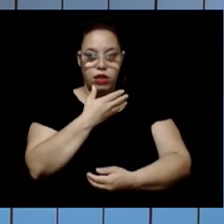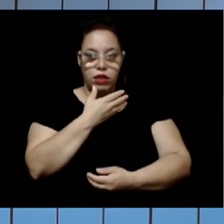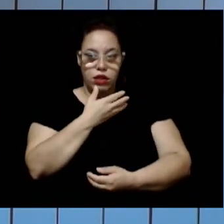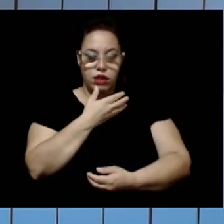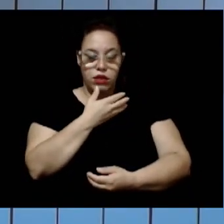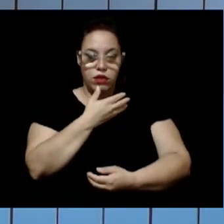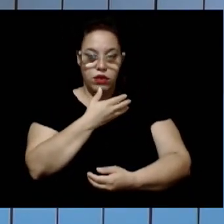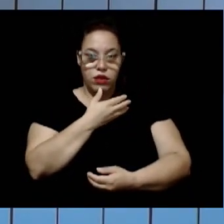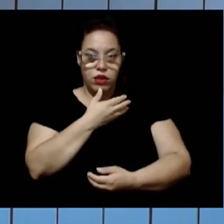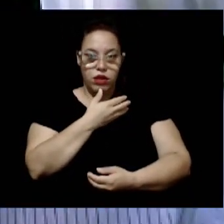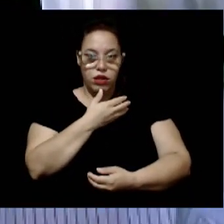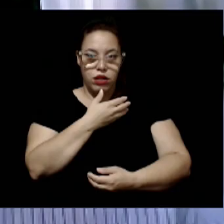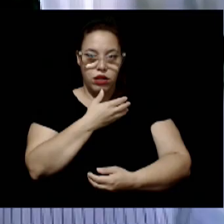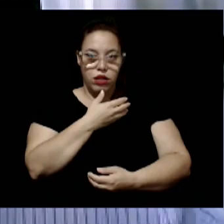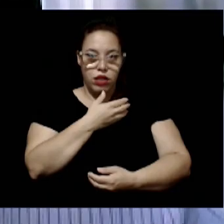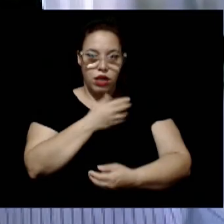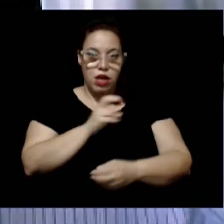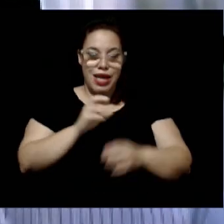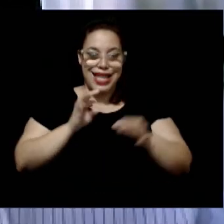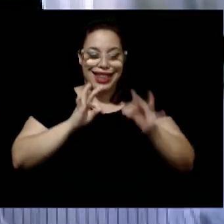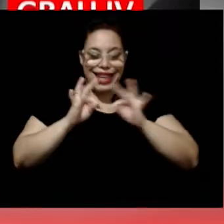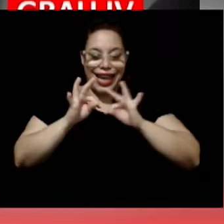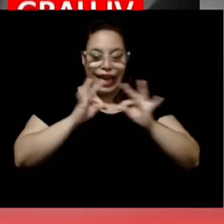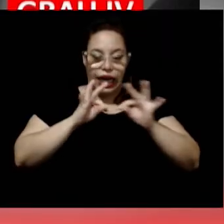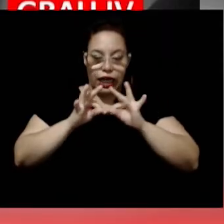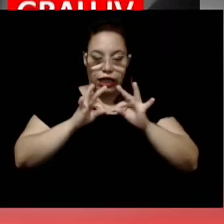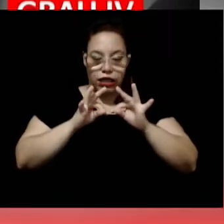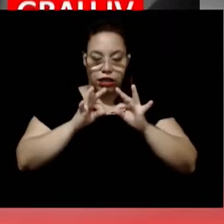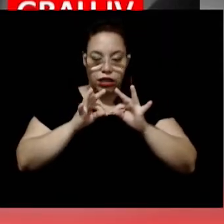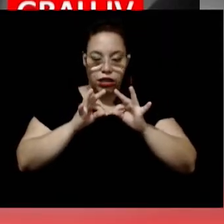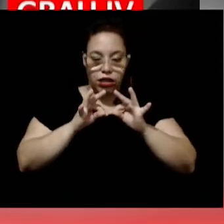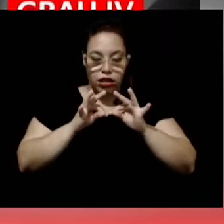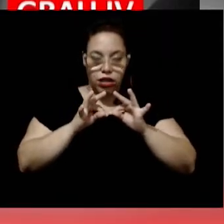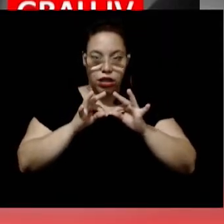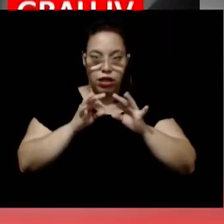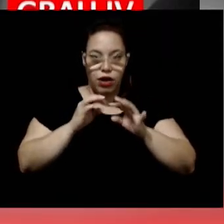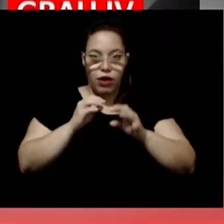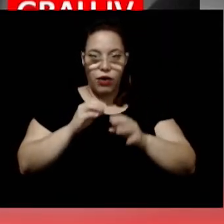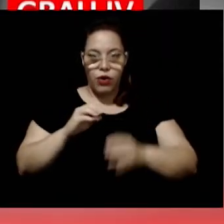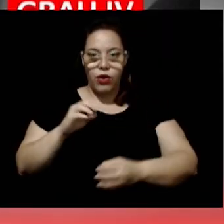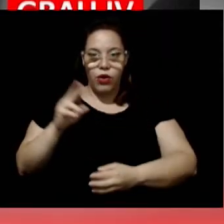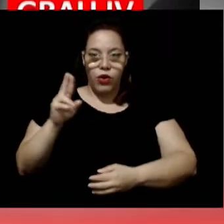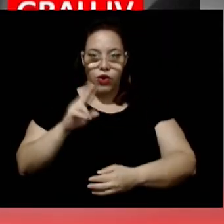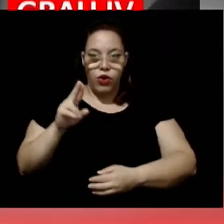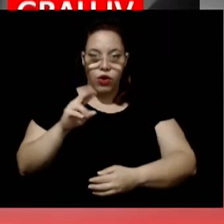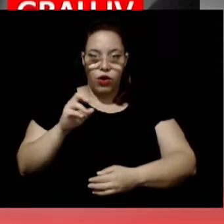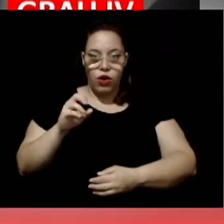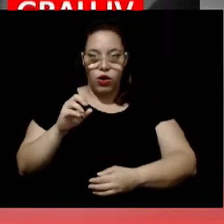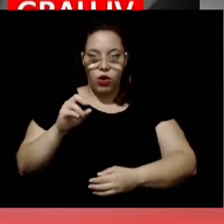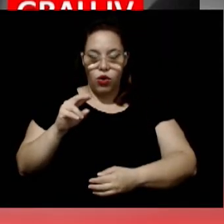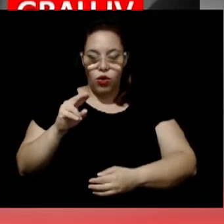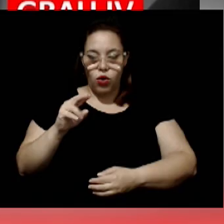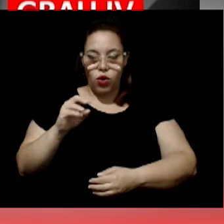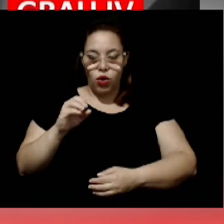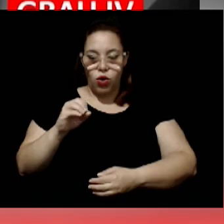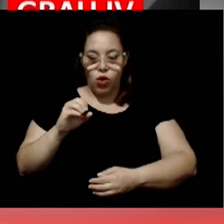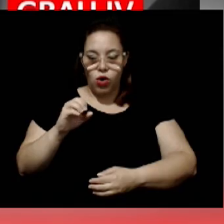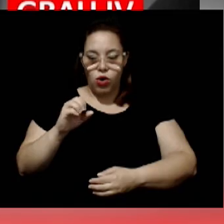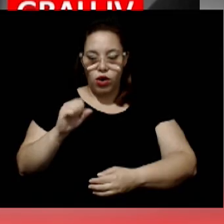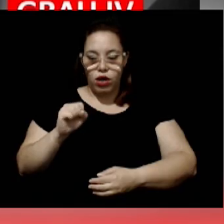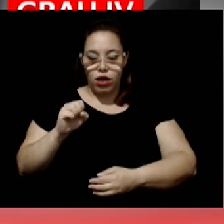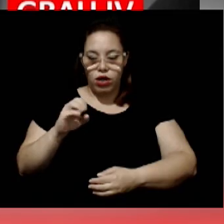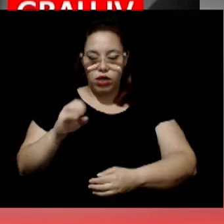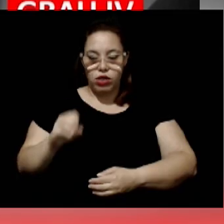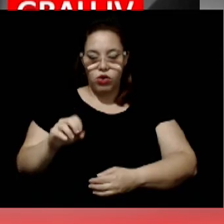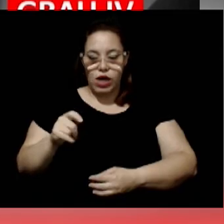O termo técnico, a literatura mundial médica, usa o termo osteoartrite. E a gente está tentando